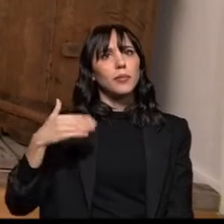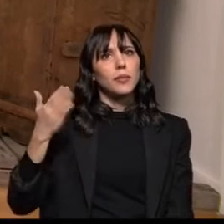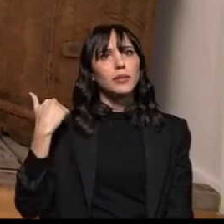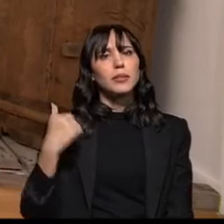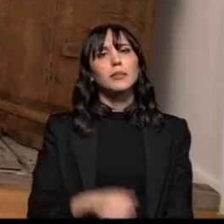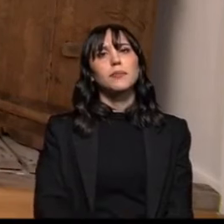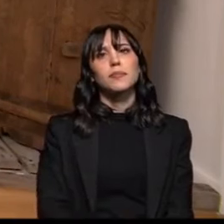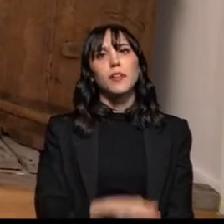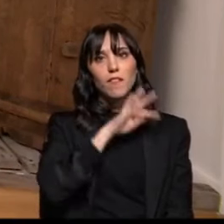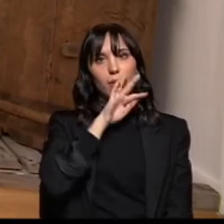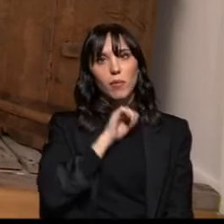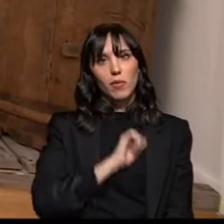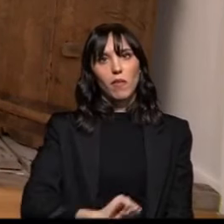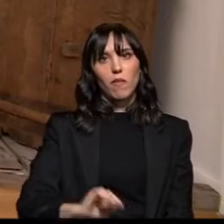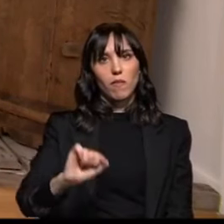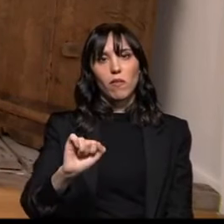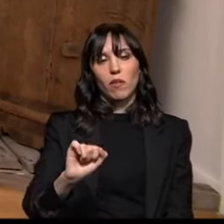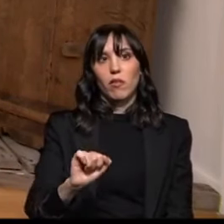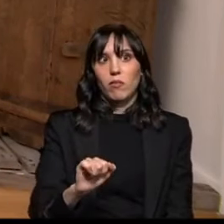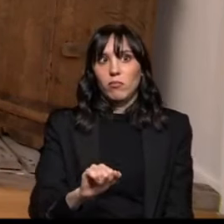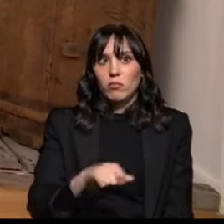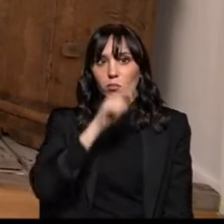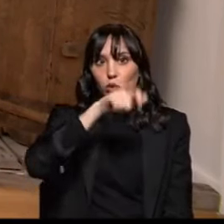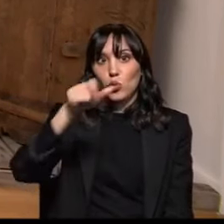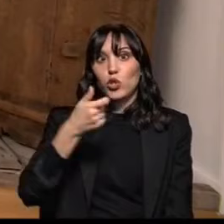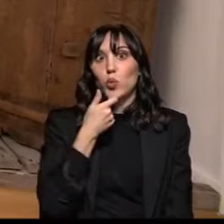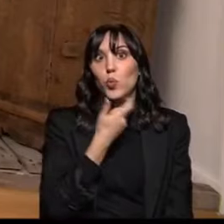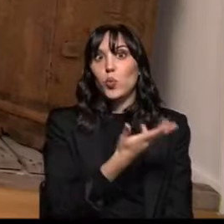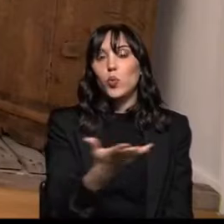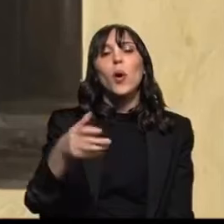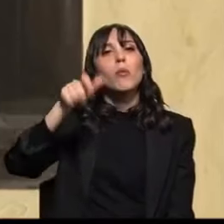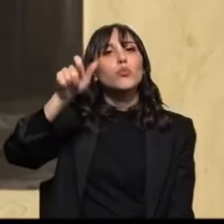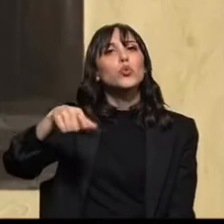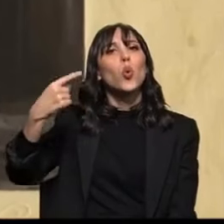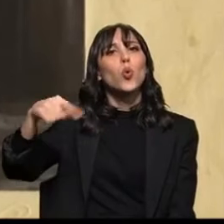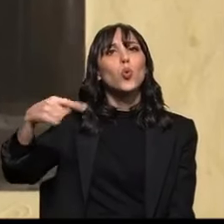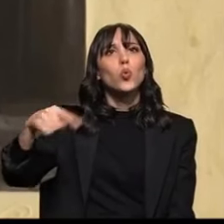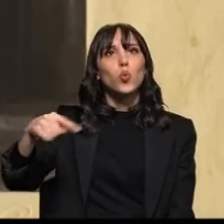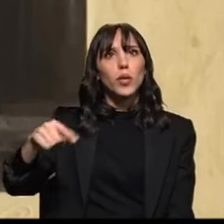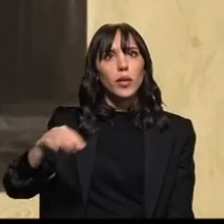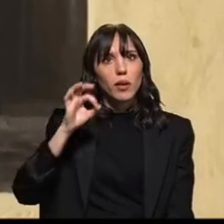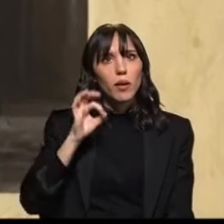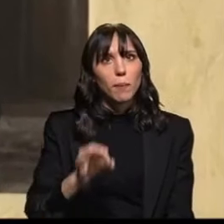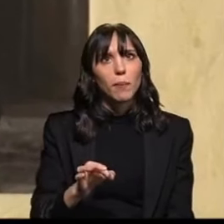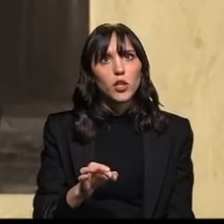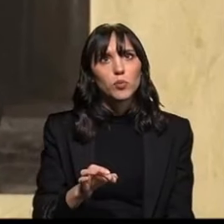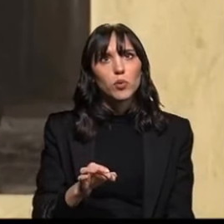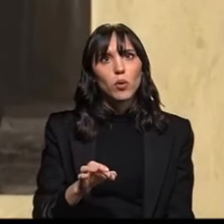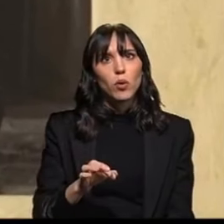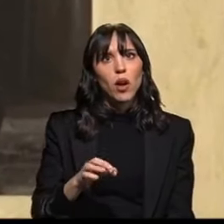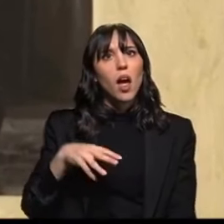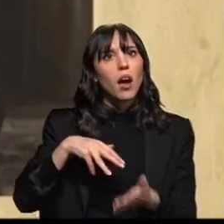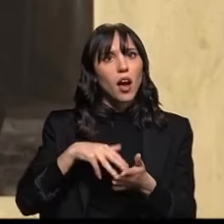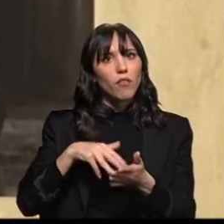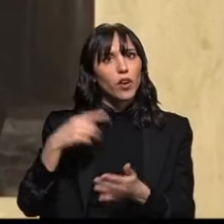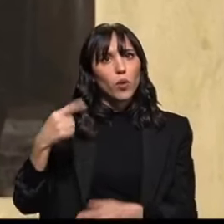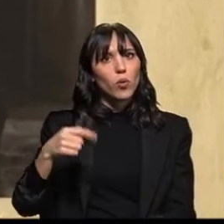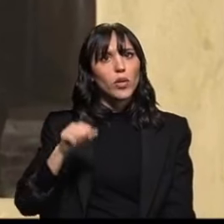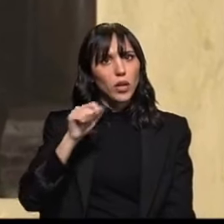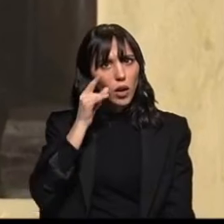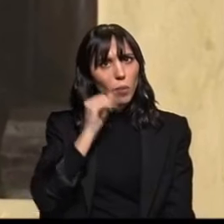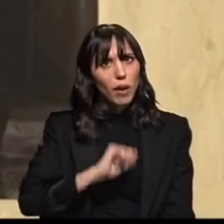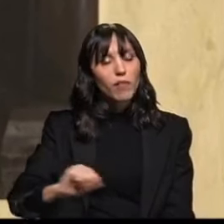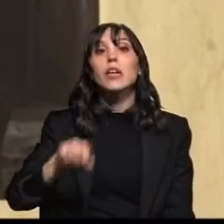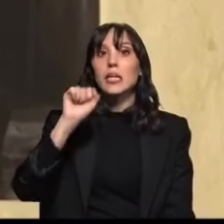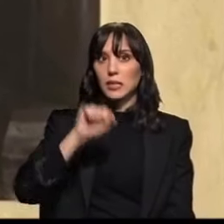na sua família, na sua grande família, a única pessoa que tinha garfo, é mesmo verdade que era o seu pai? Sim, eu vou-lhe explicar porquê. Um